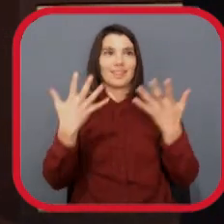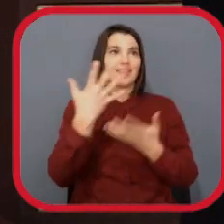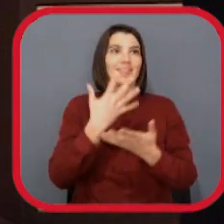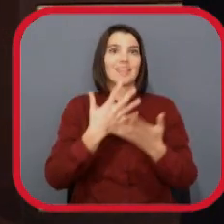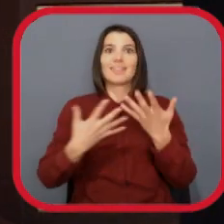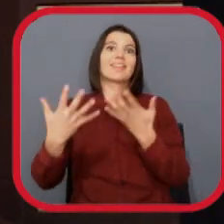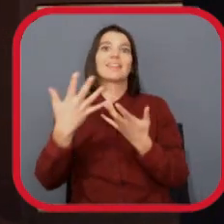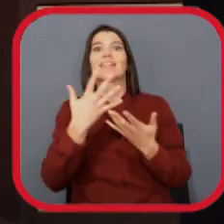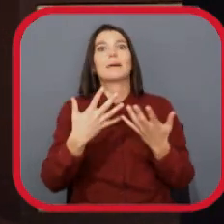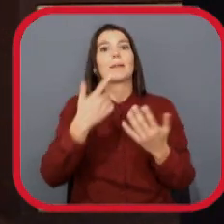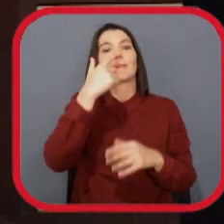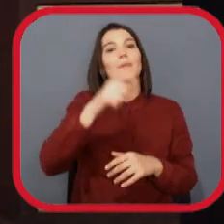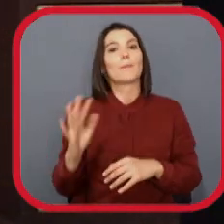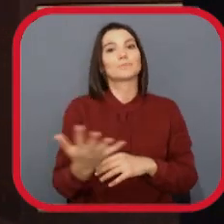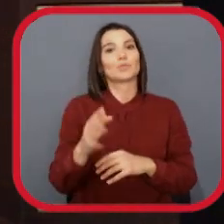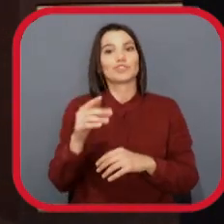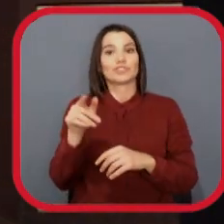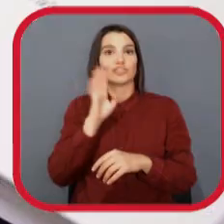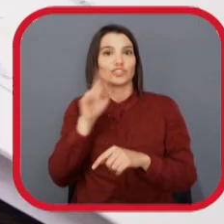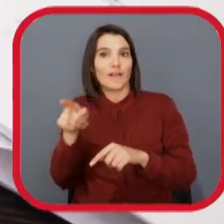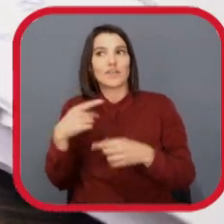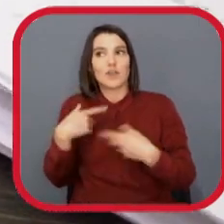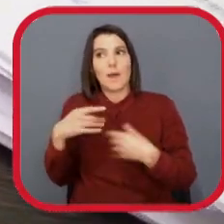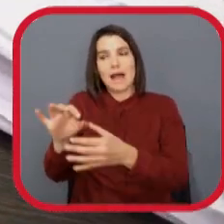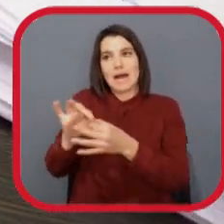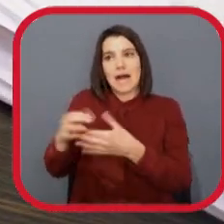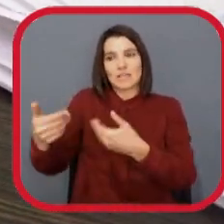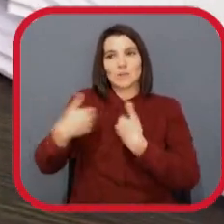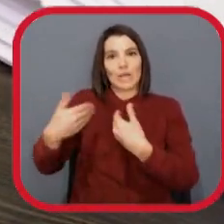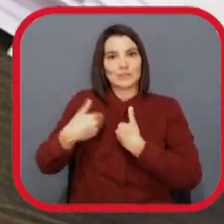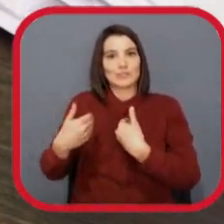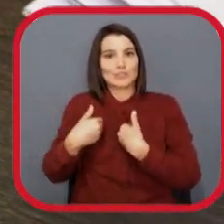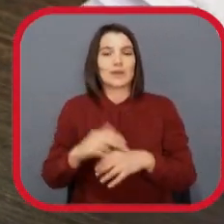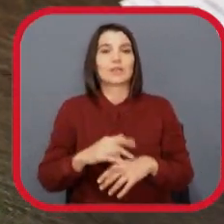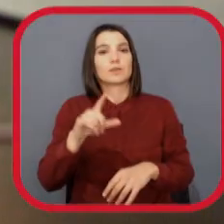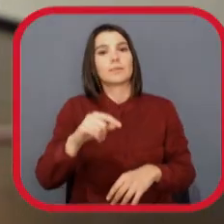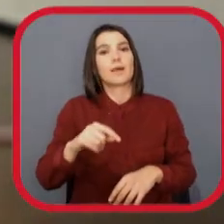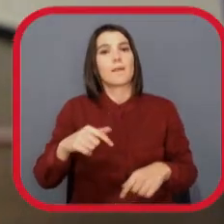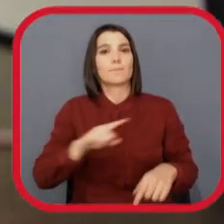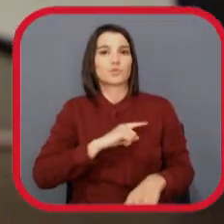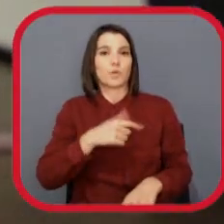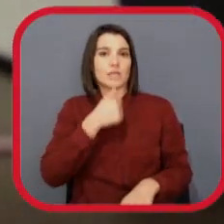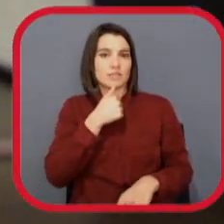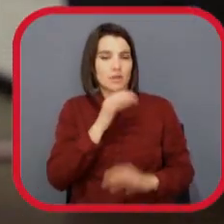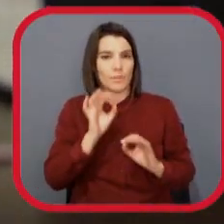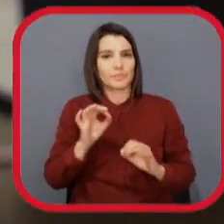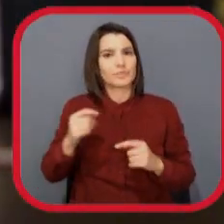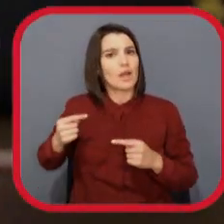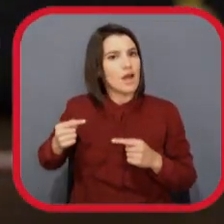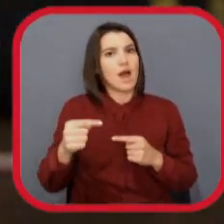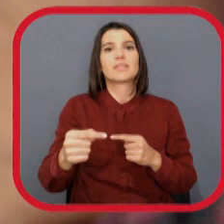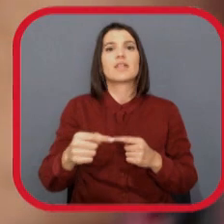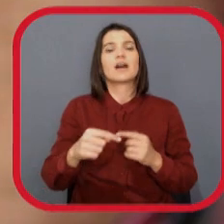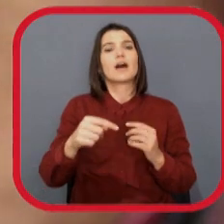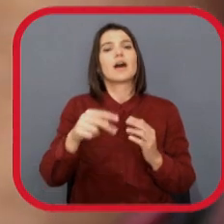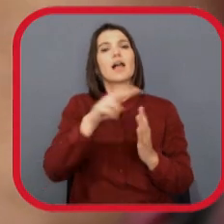tive que me apoiar muito nas pessoas que viveram, sendo que eu fiz uma coisa, decisão pessoal. Eu todos os dias de